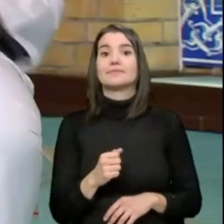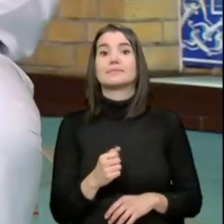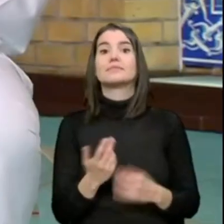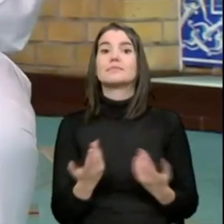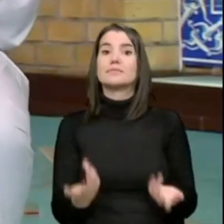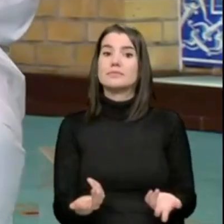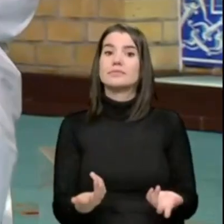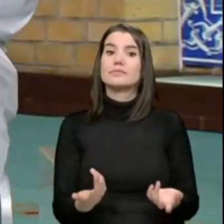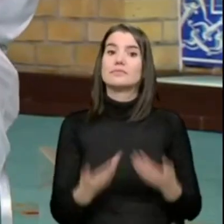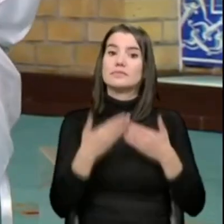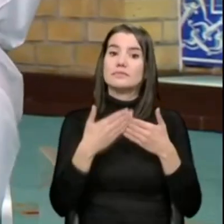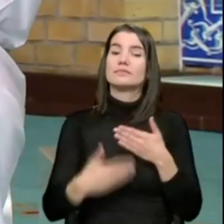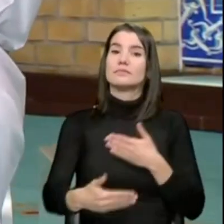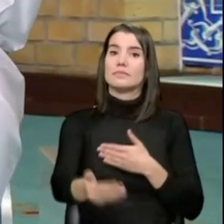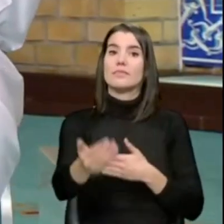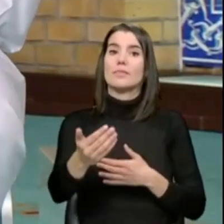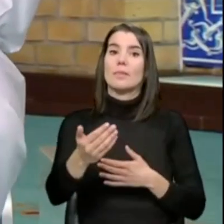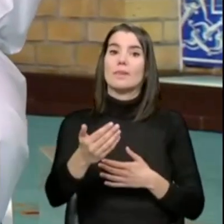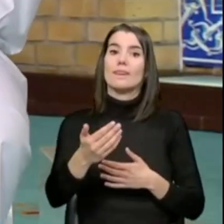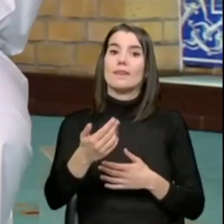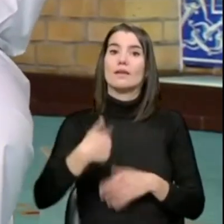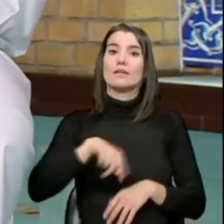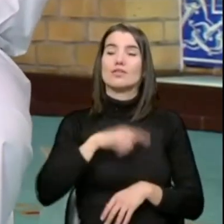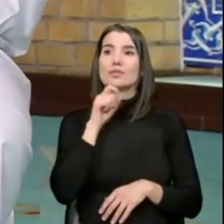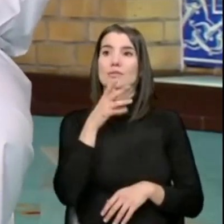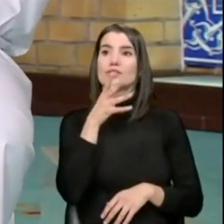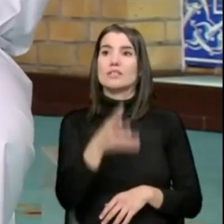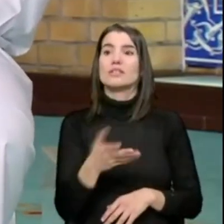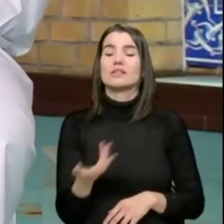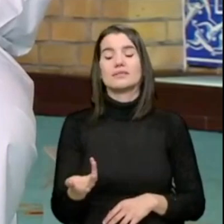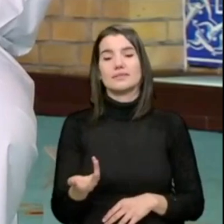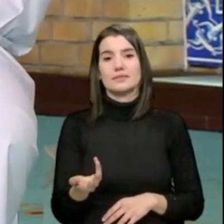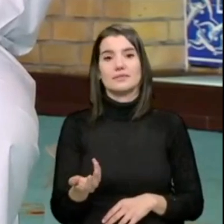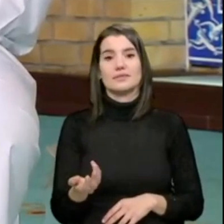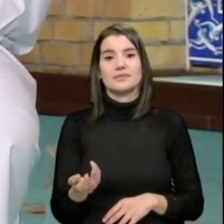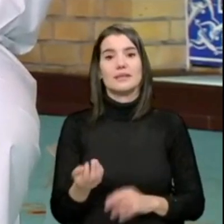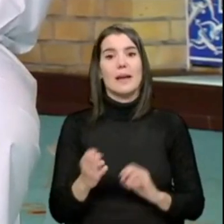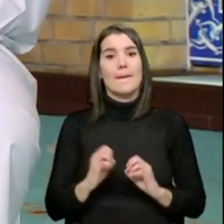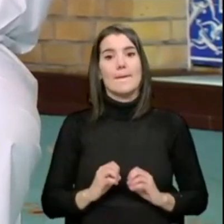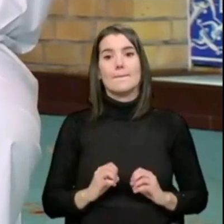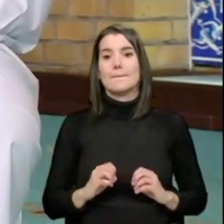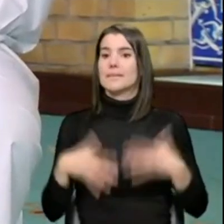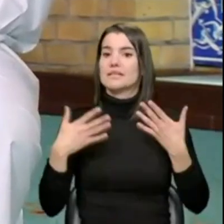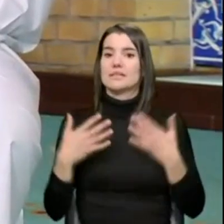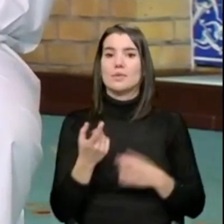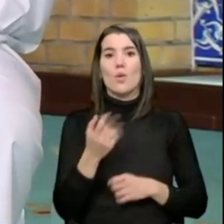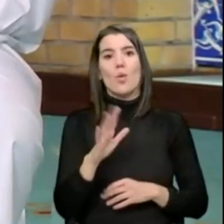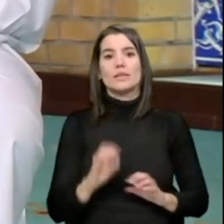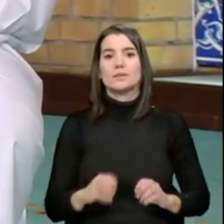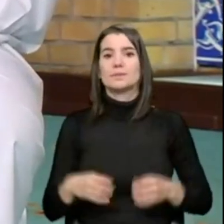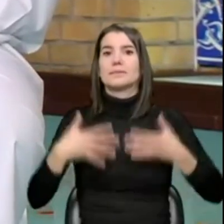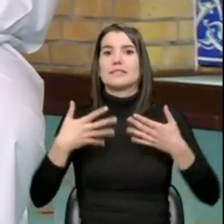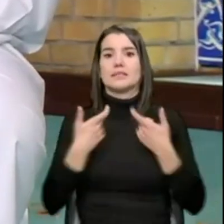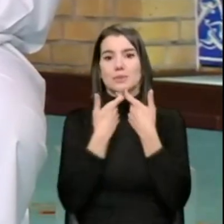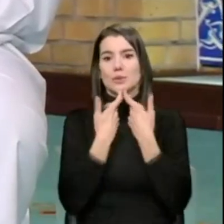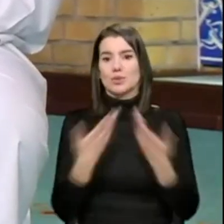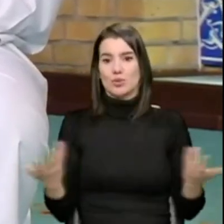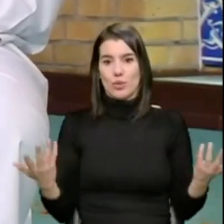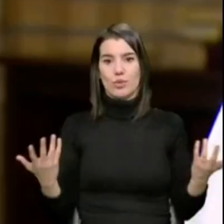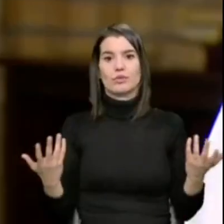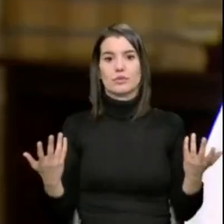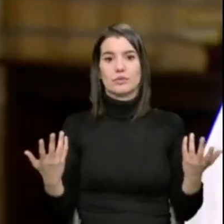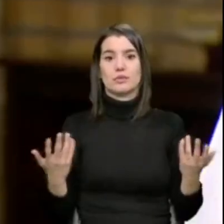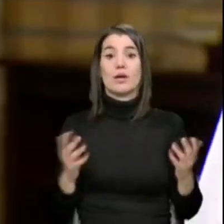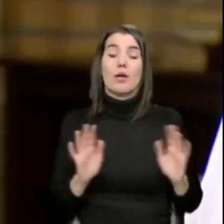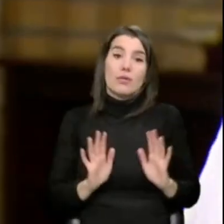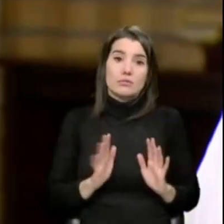Portanto, a partir daqui podemos dizer que foi quase que o princípio de tudo, por assim dizer, pelo menos